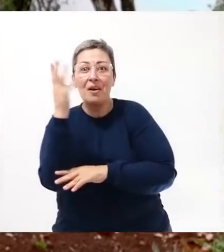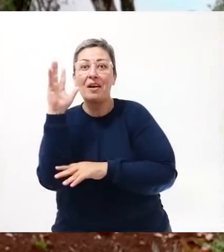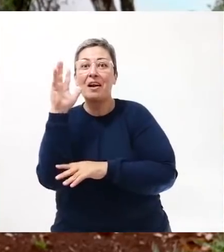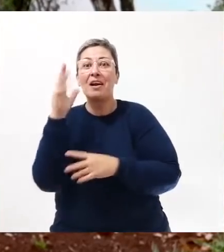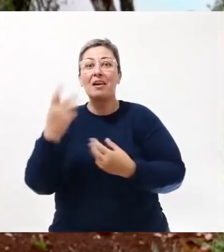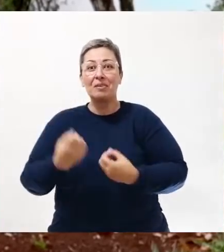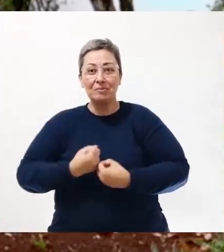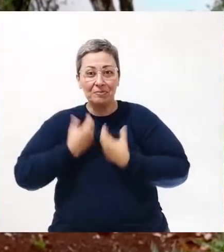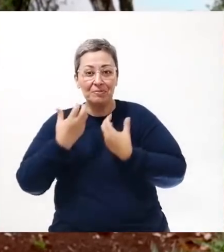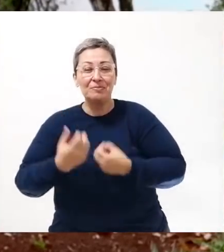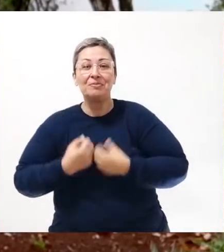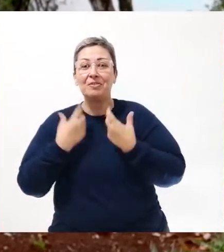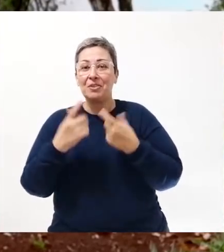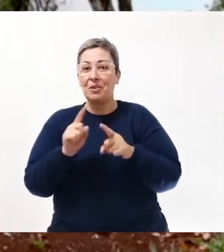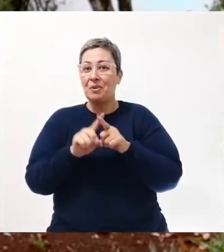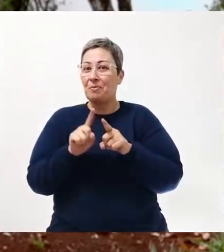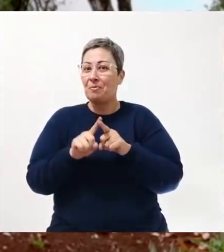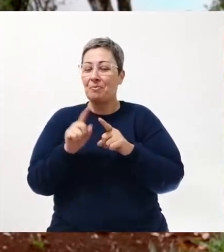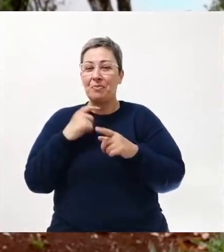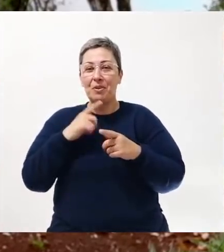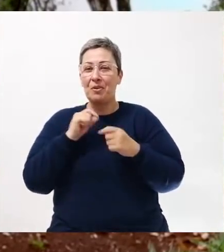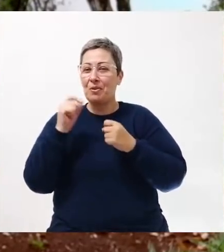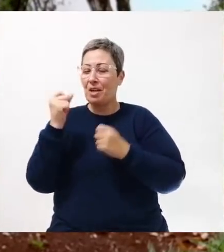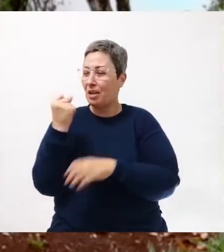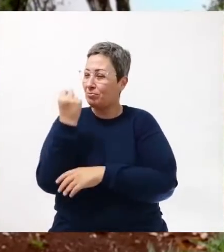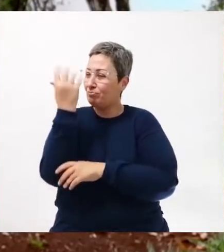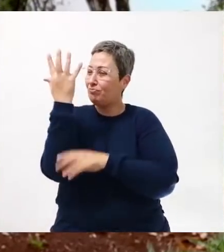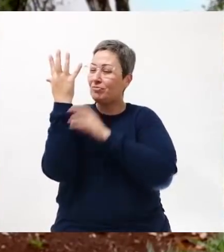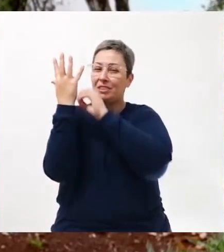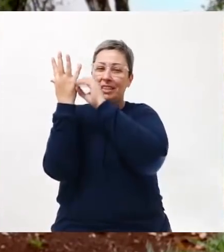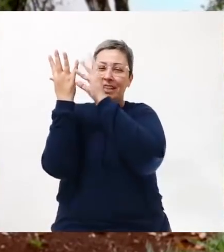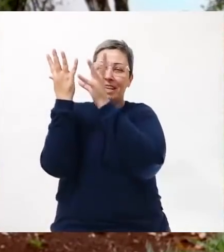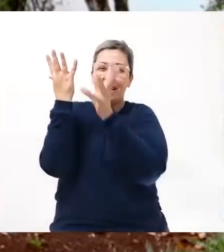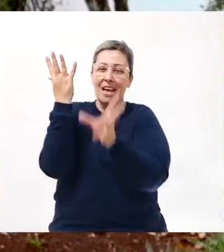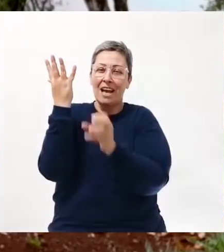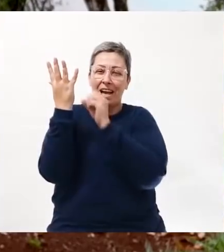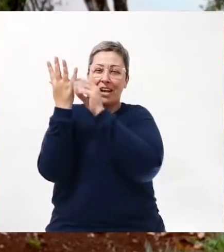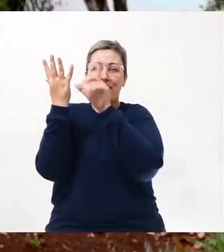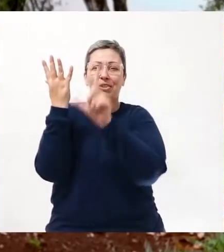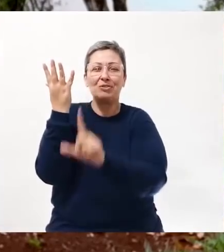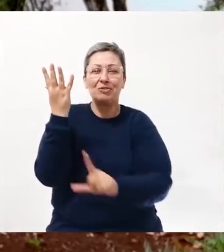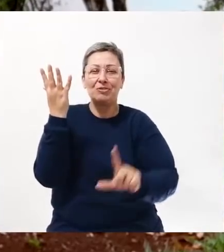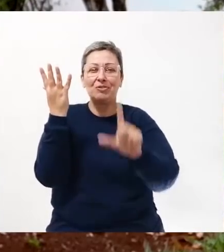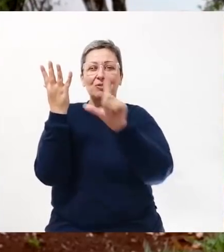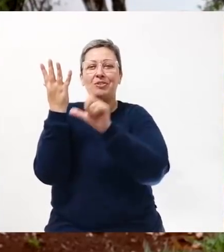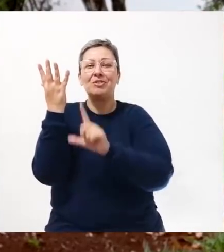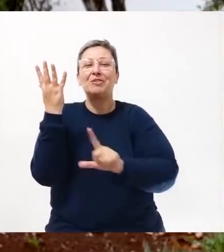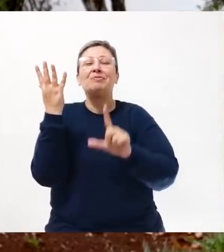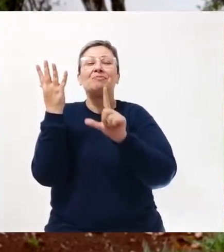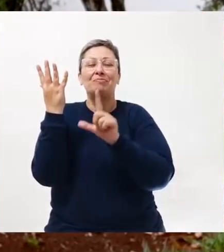um pé de poesia, para dele nascer